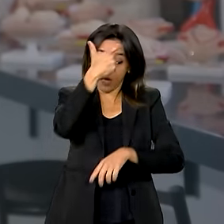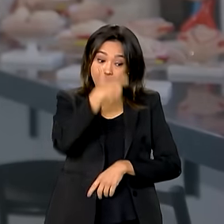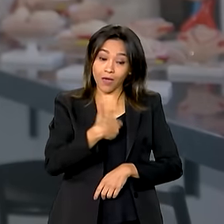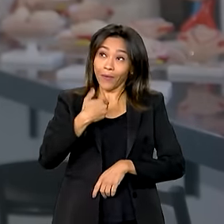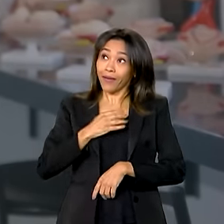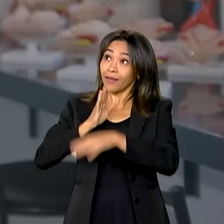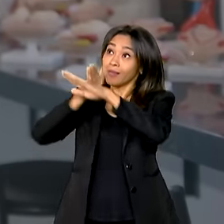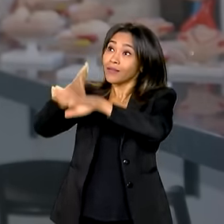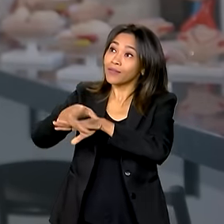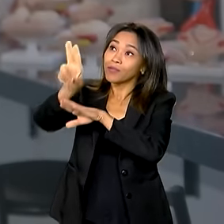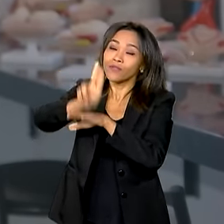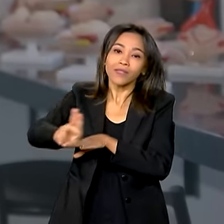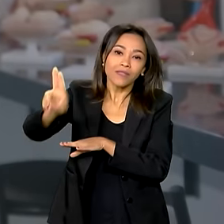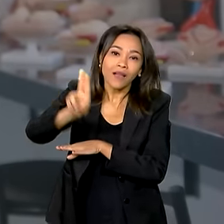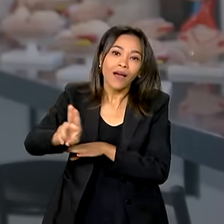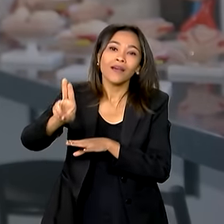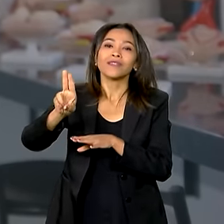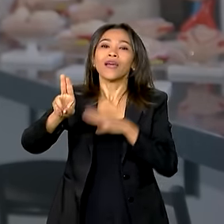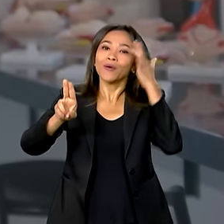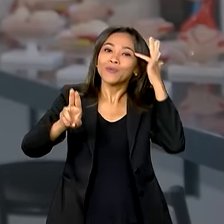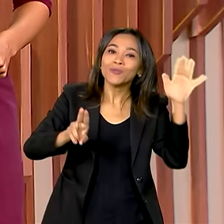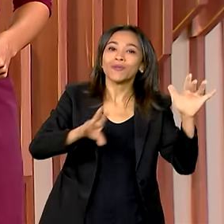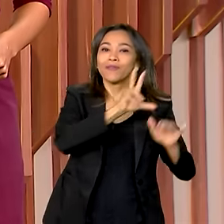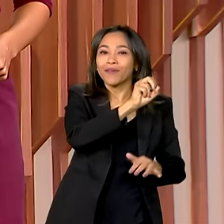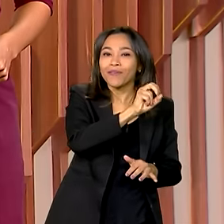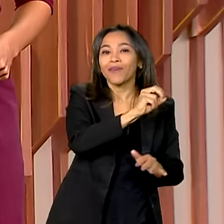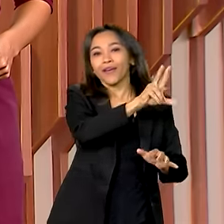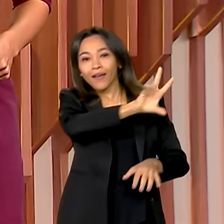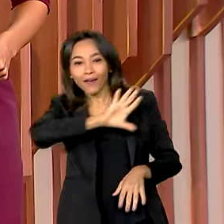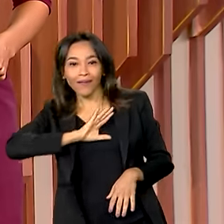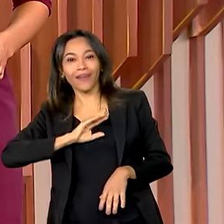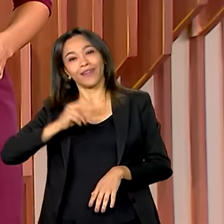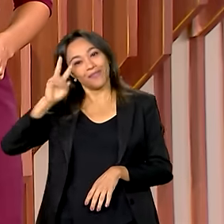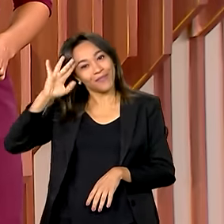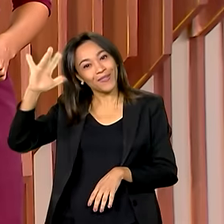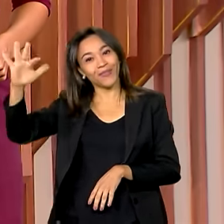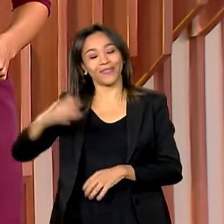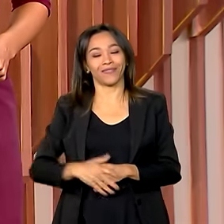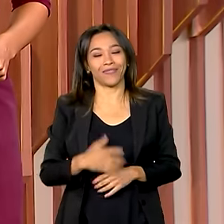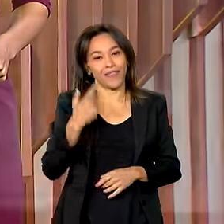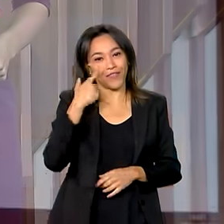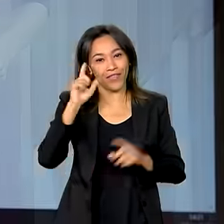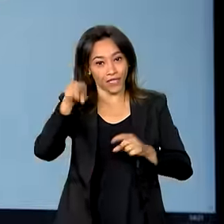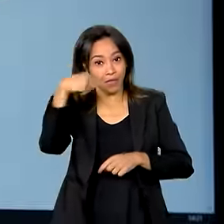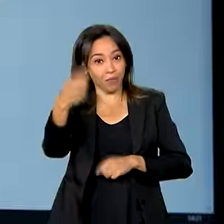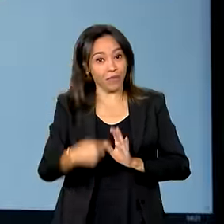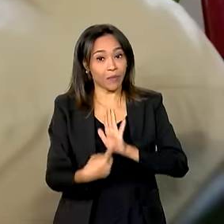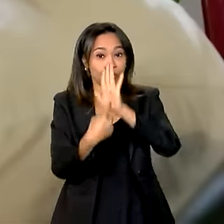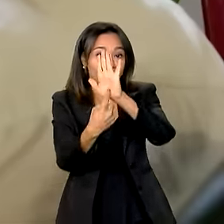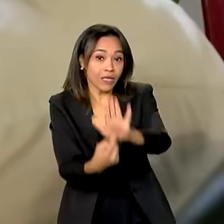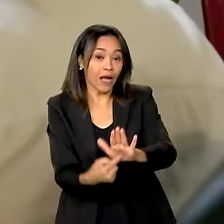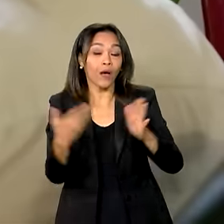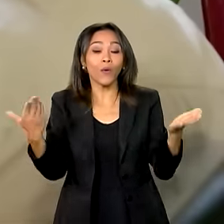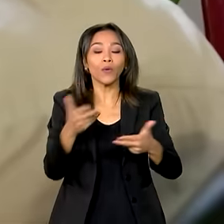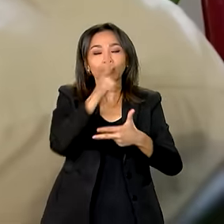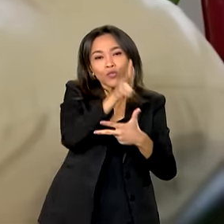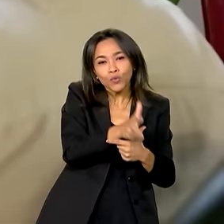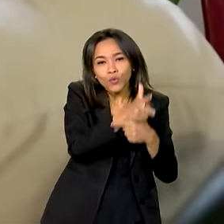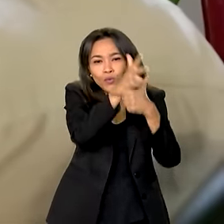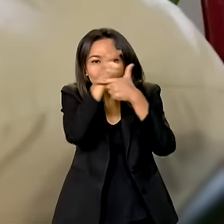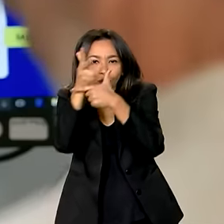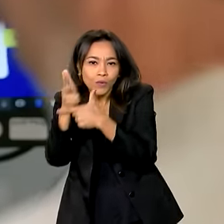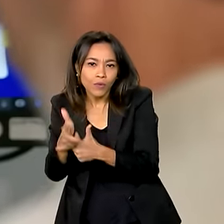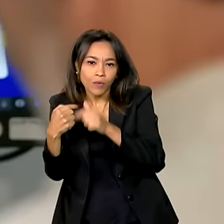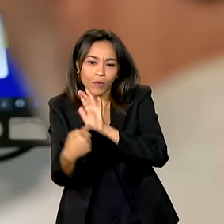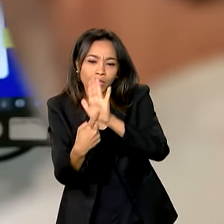é o sonho dela, da minha avó, que virou o meu sonho, né? Veja a seguir no quadro Ponto Exato de hoje, você vai ver